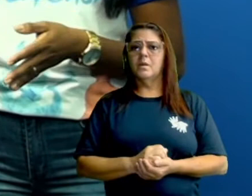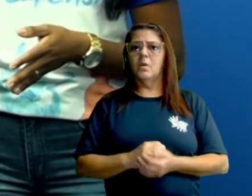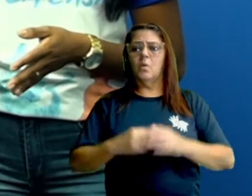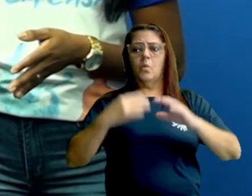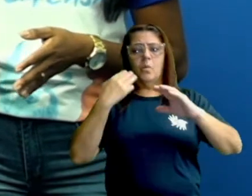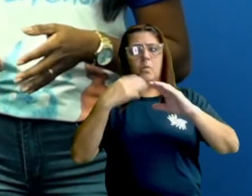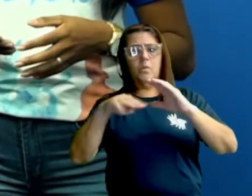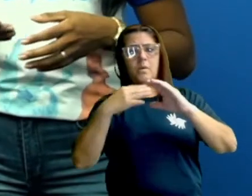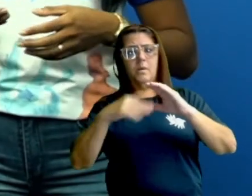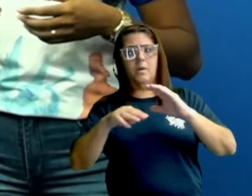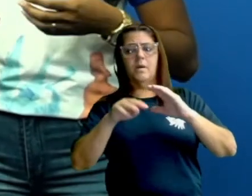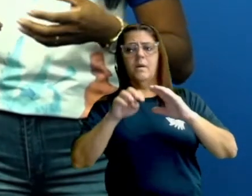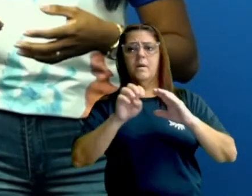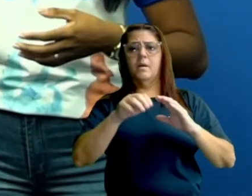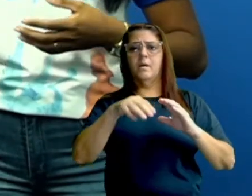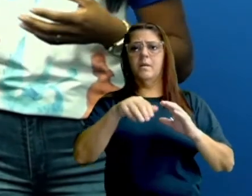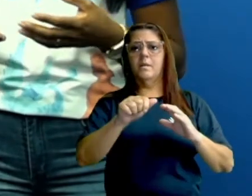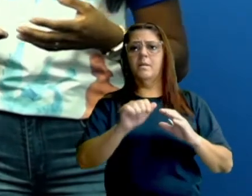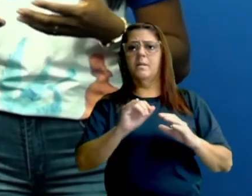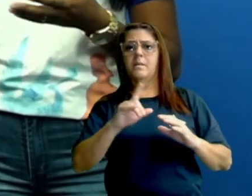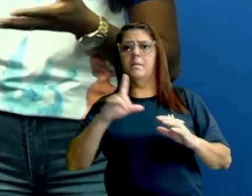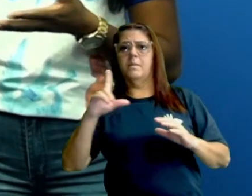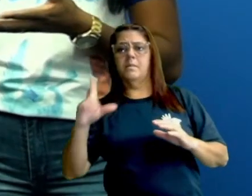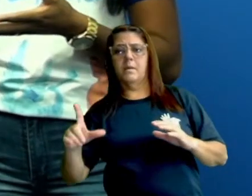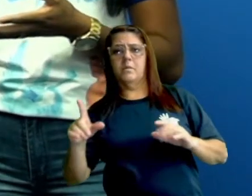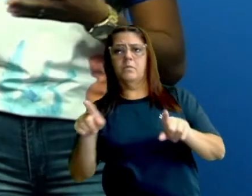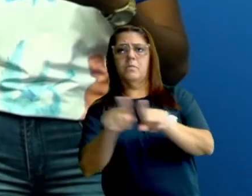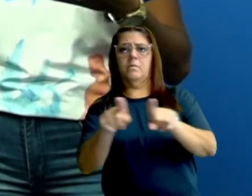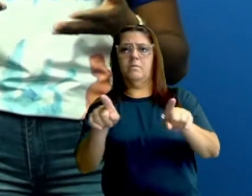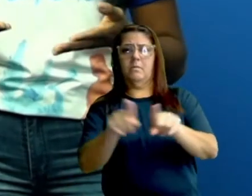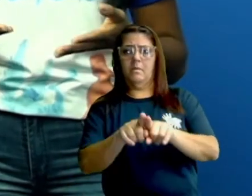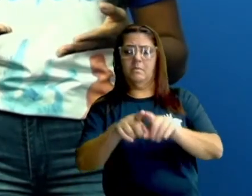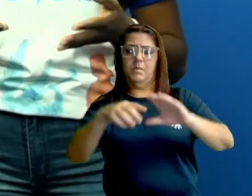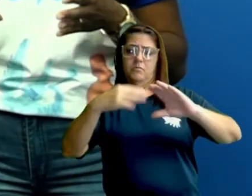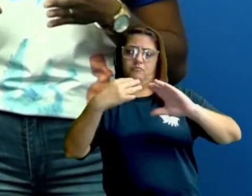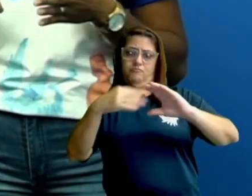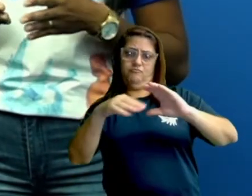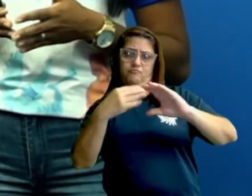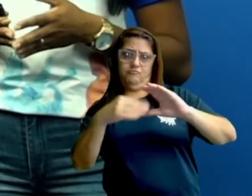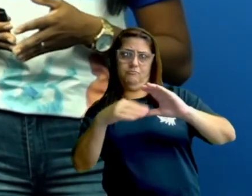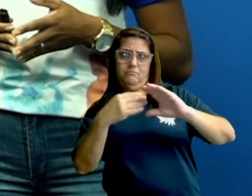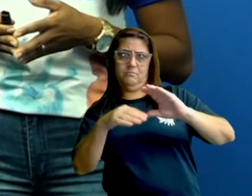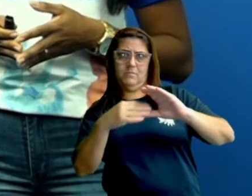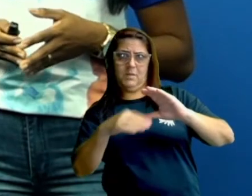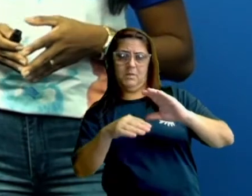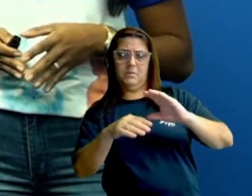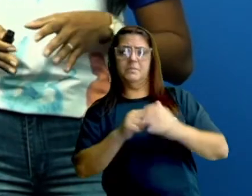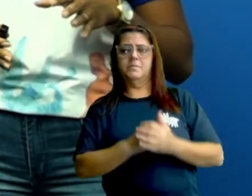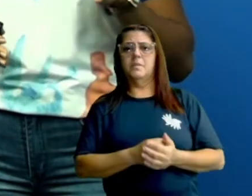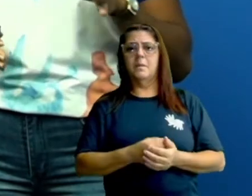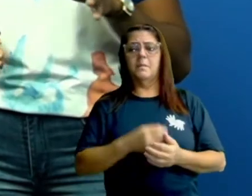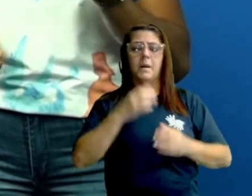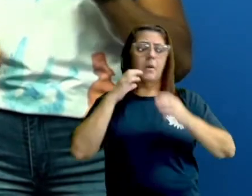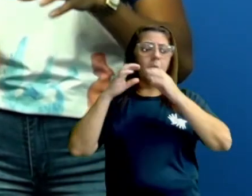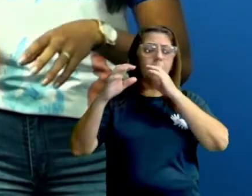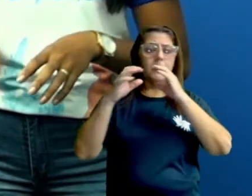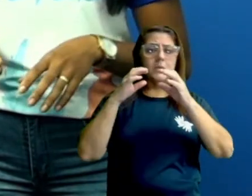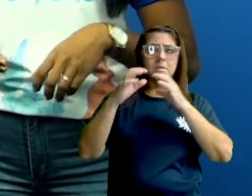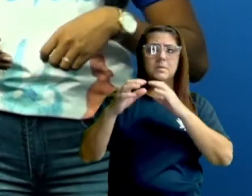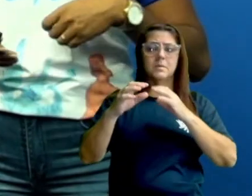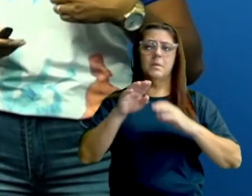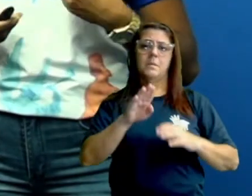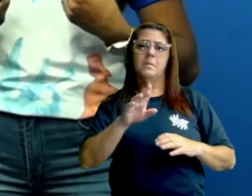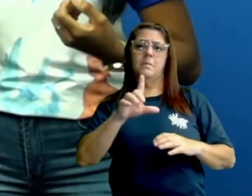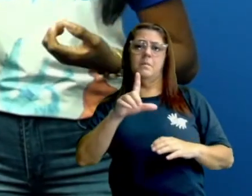o e-mail. Então, as pessoas requerem também esse material para a comunicação. Temos o